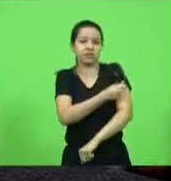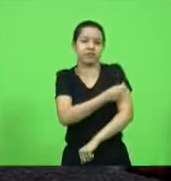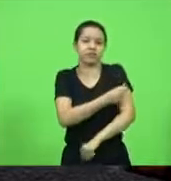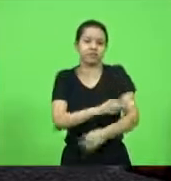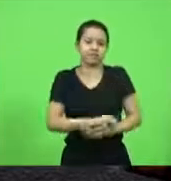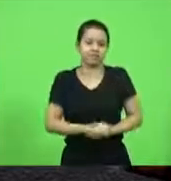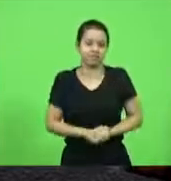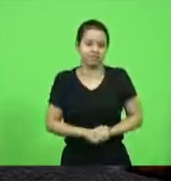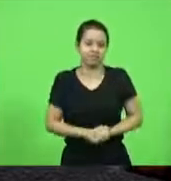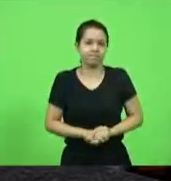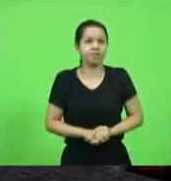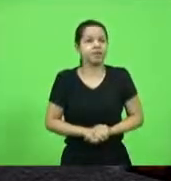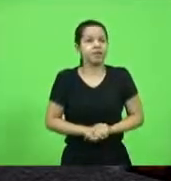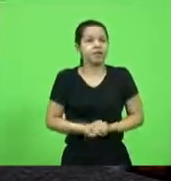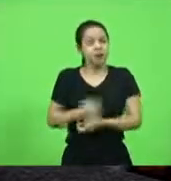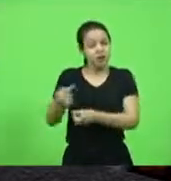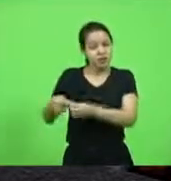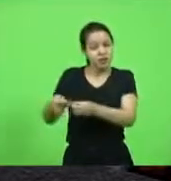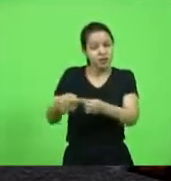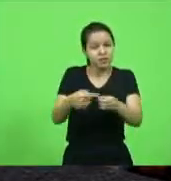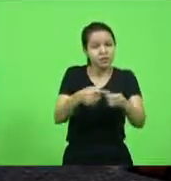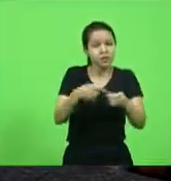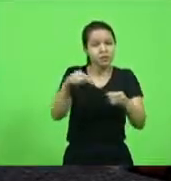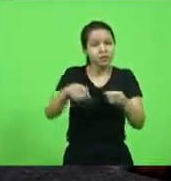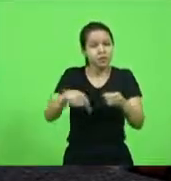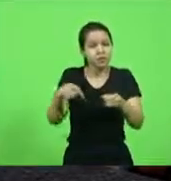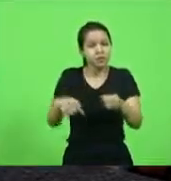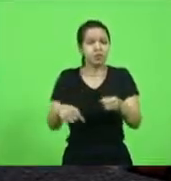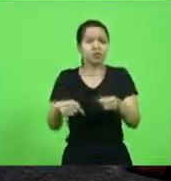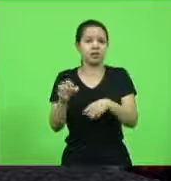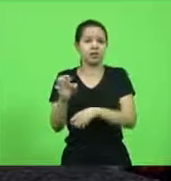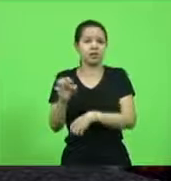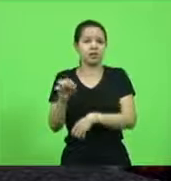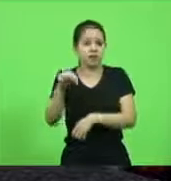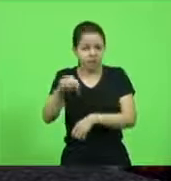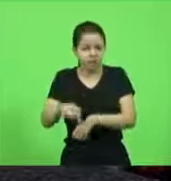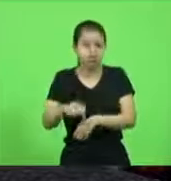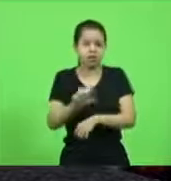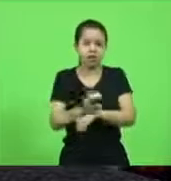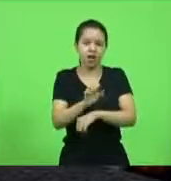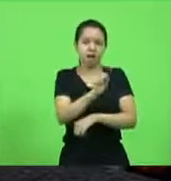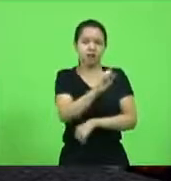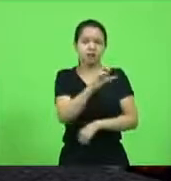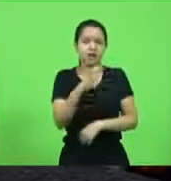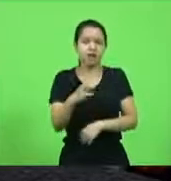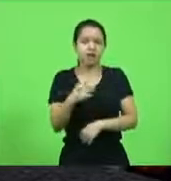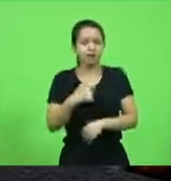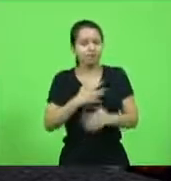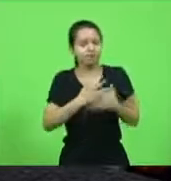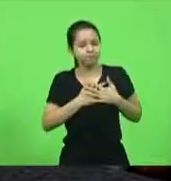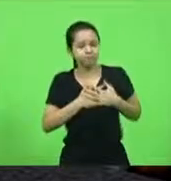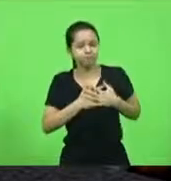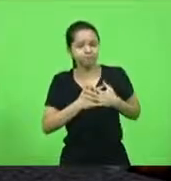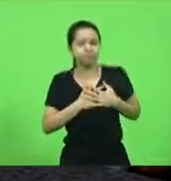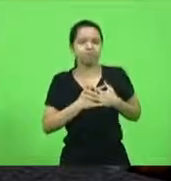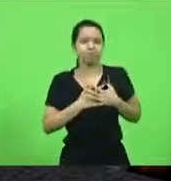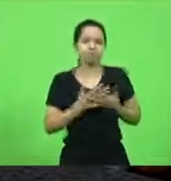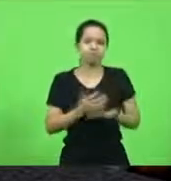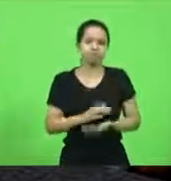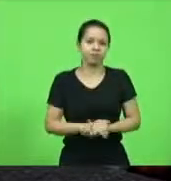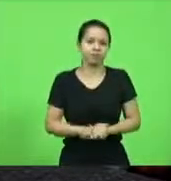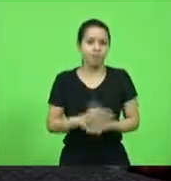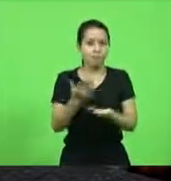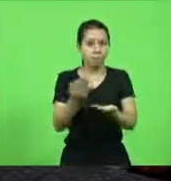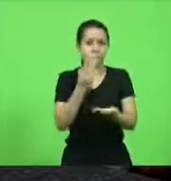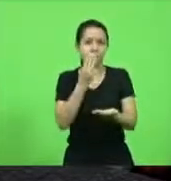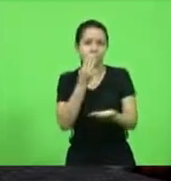municípios, nossos estados, minha querida Santa Catarina, secretário André Mota, uma pessoa que... com o presidente da saúde,